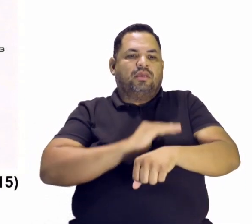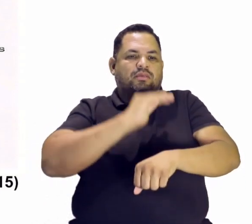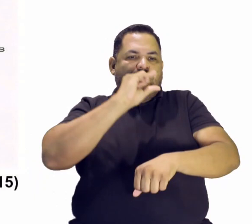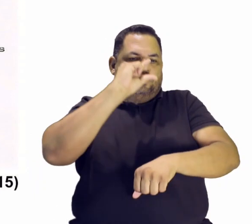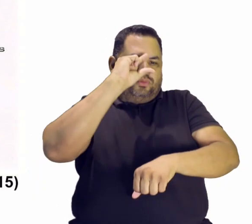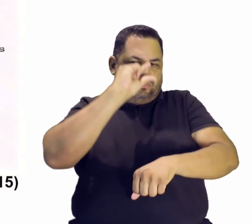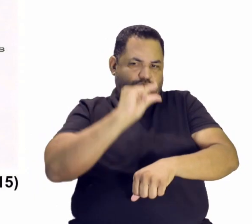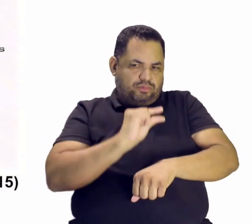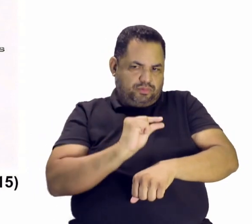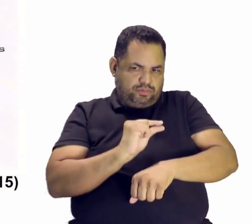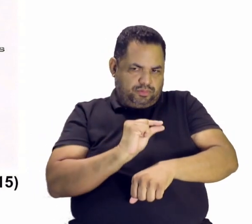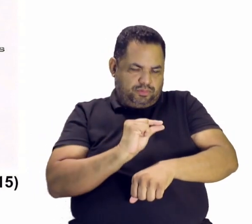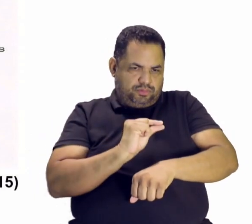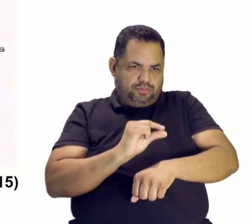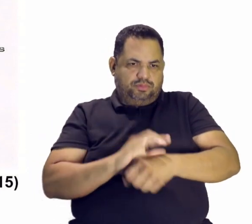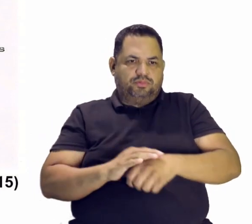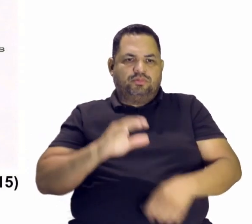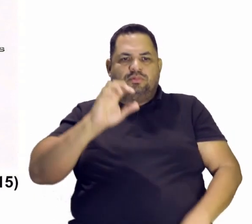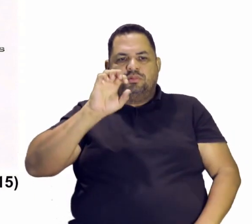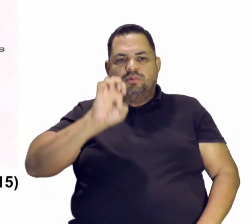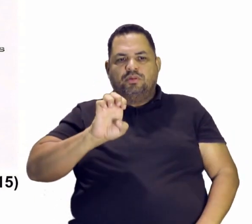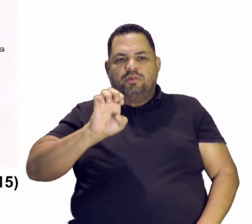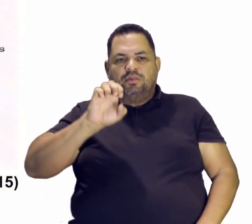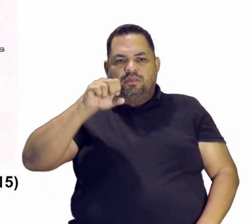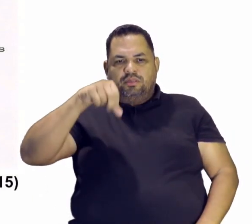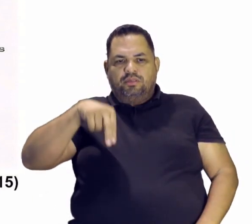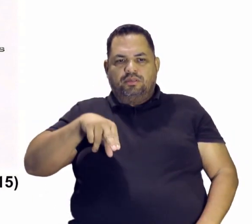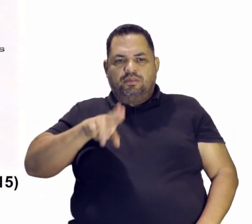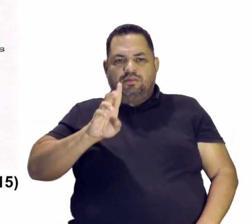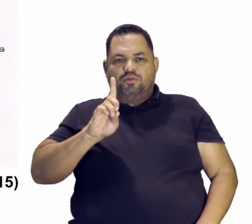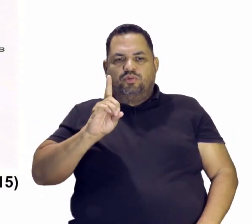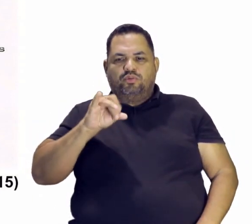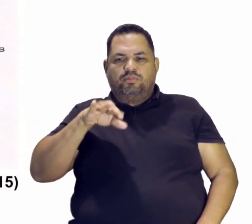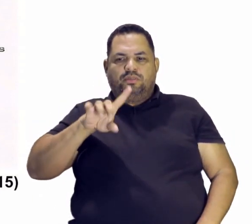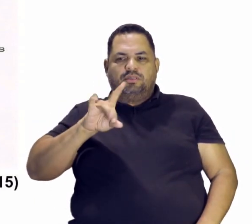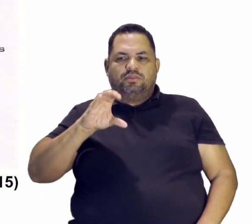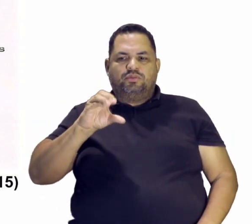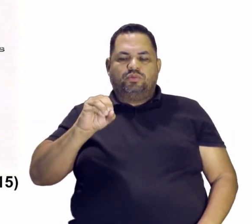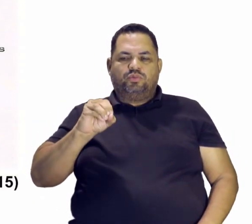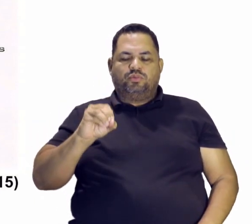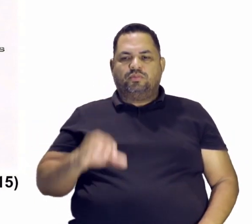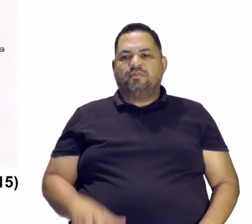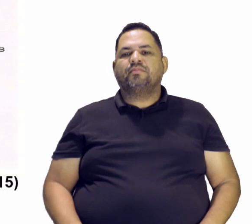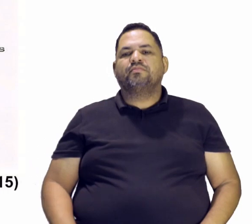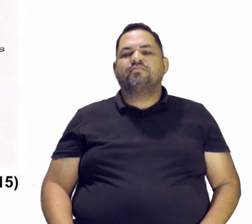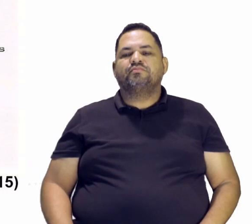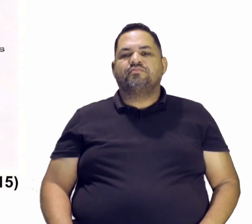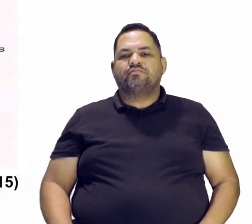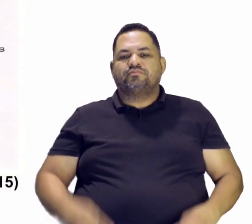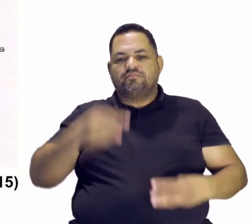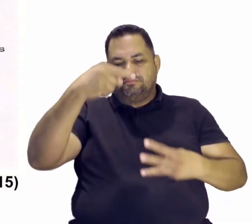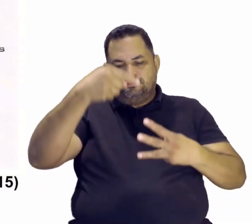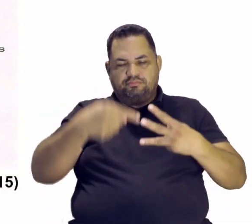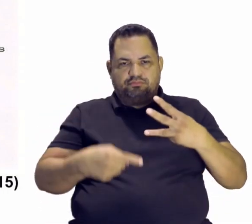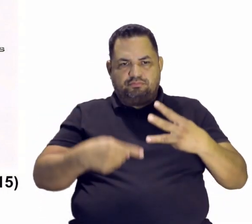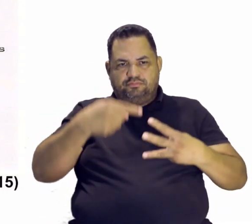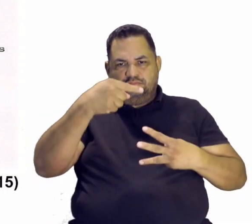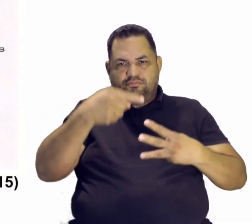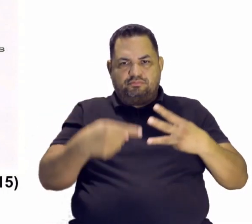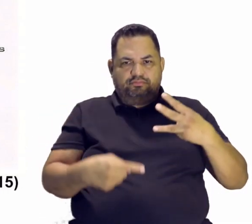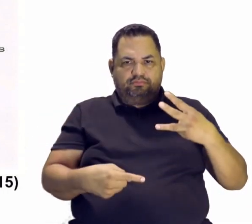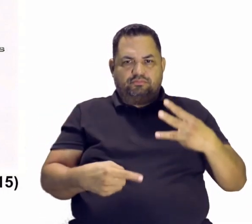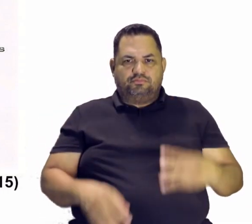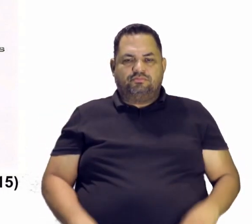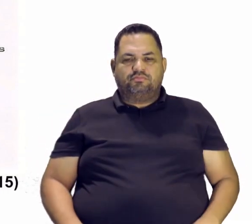a fibra celular, nós temos aí o endomísio, tá? Então, são essas